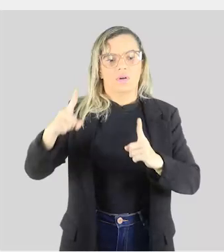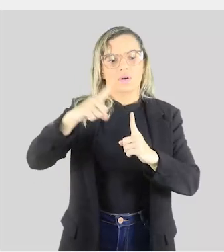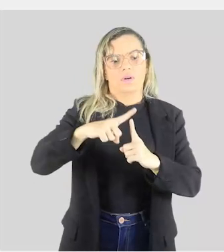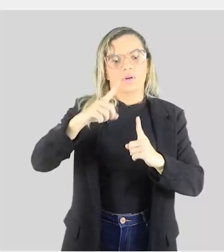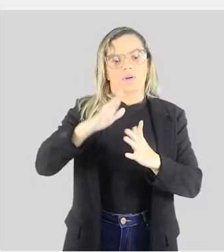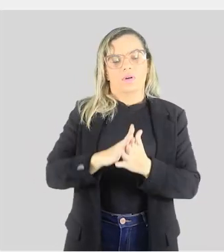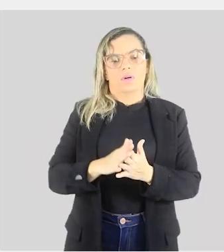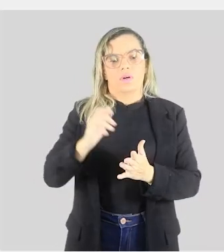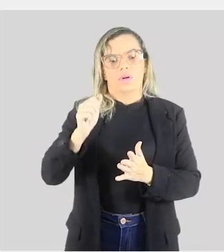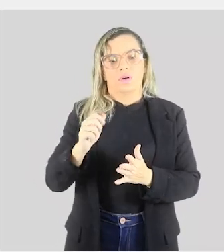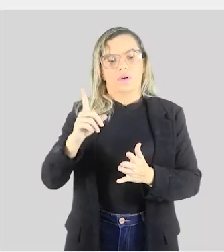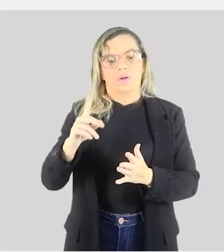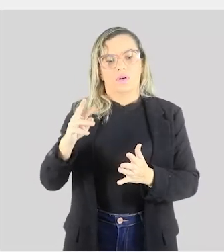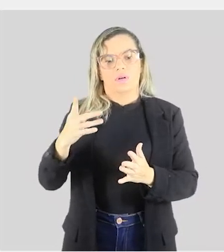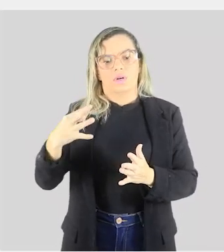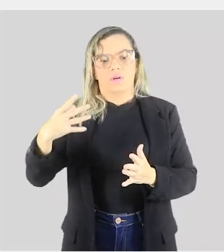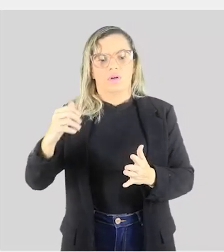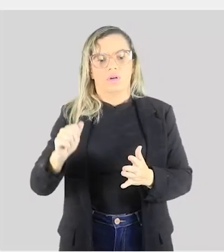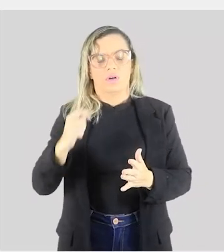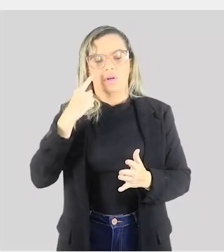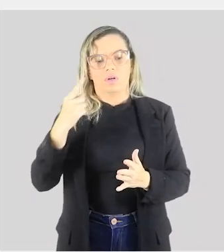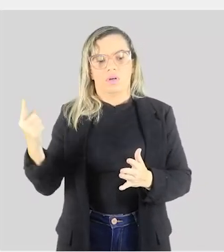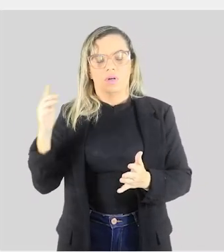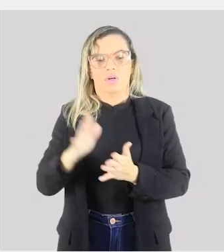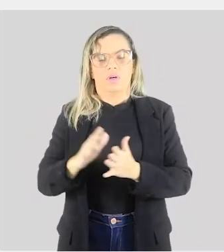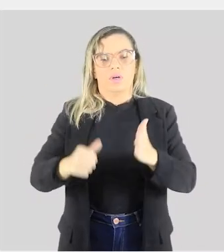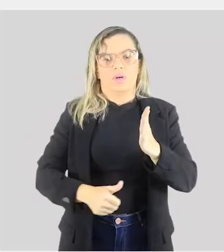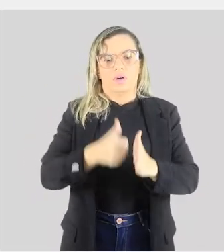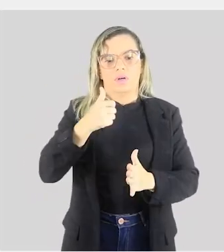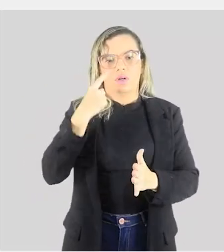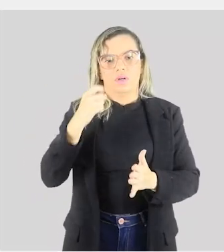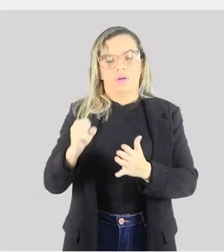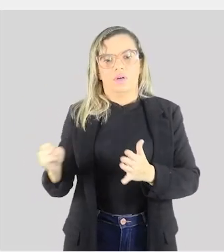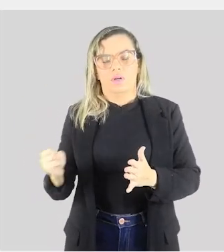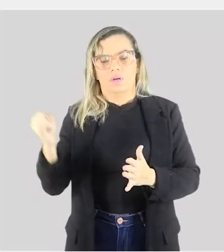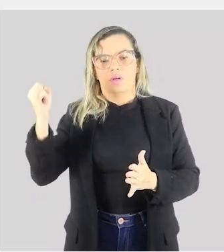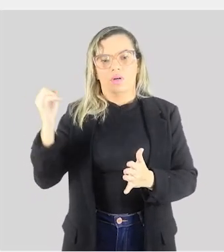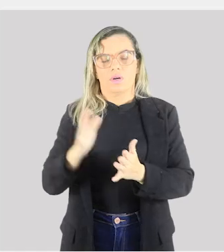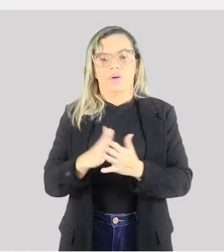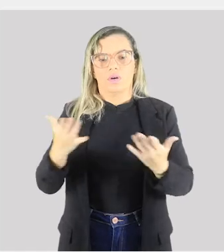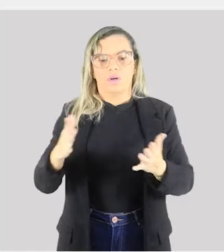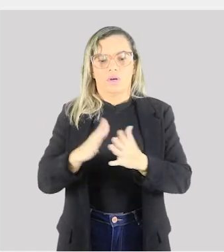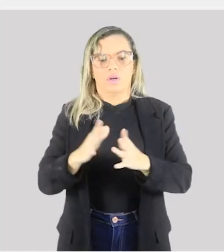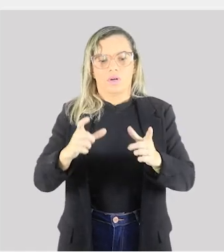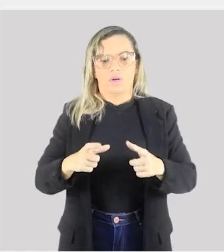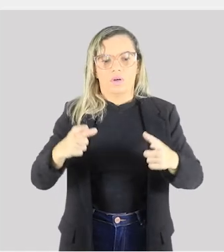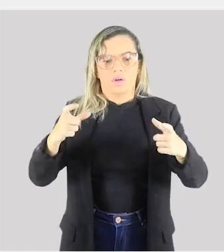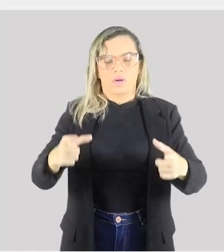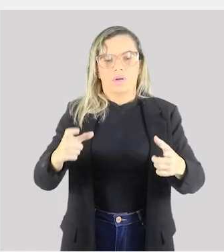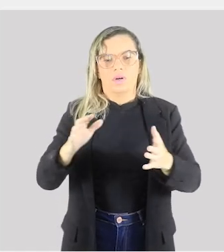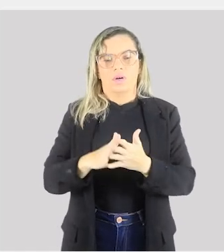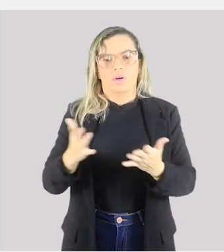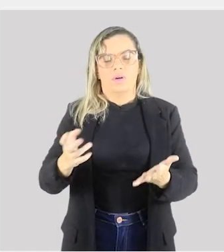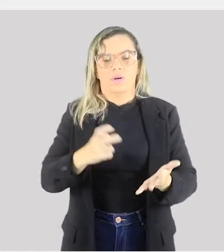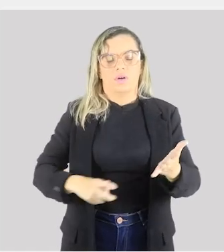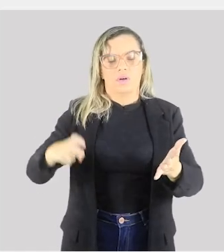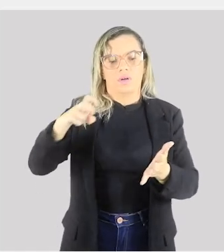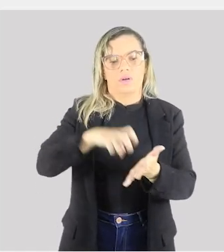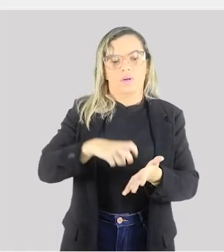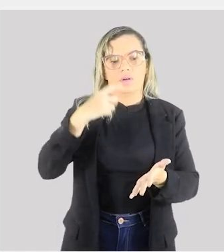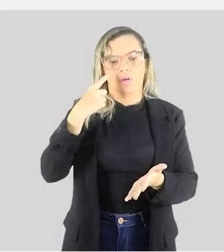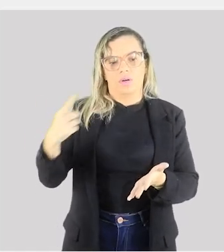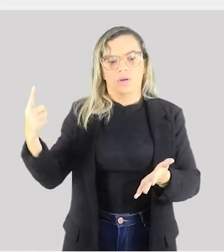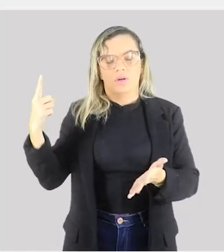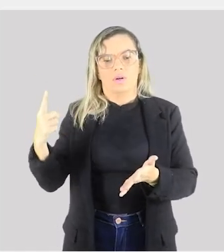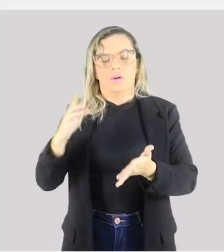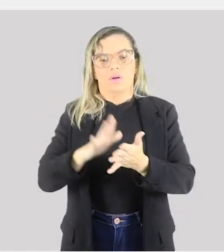das funções puníveis com advertência. Importante dizer, encontraremos as infrações puníveis com